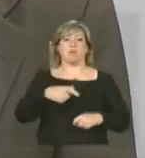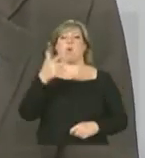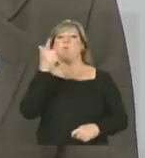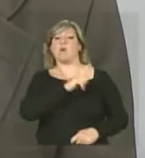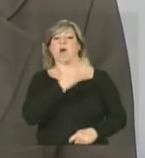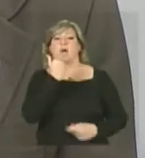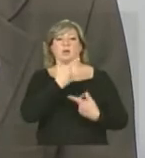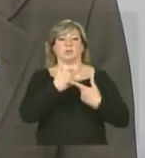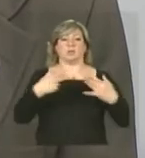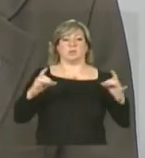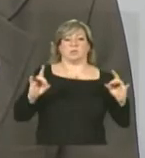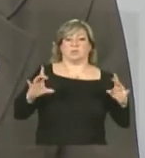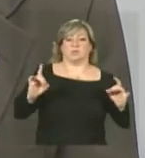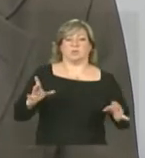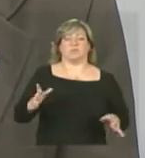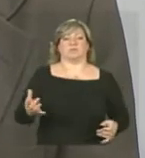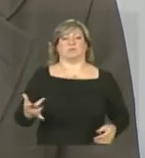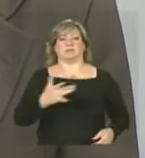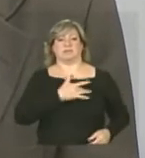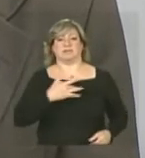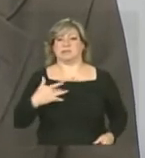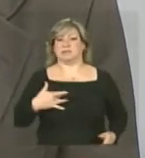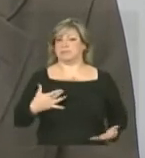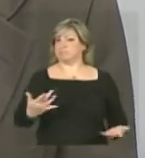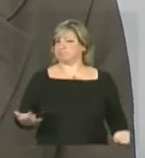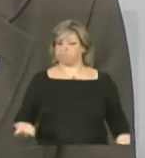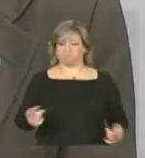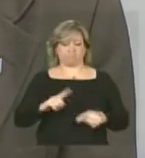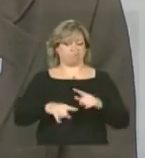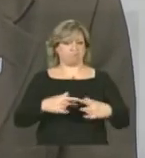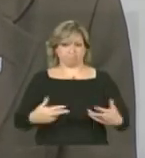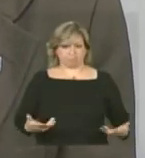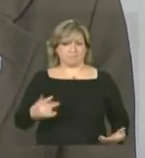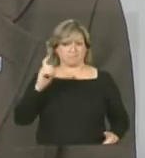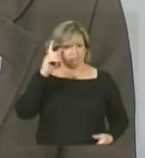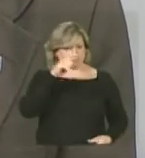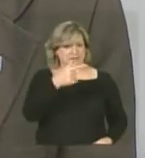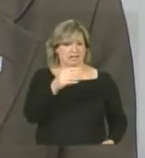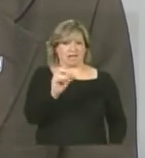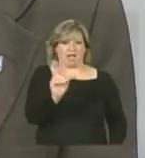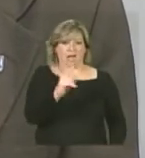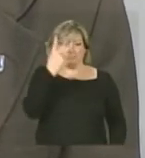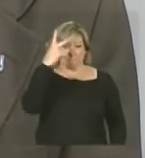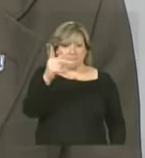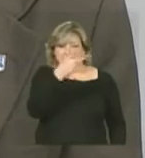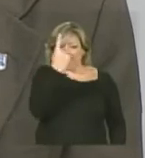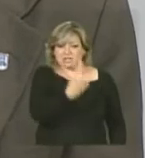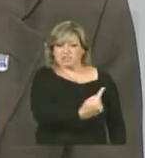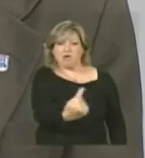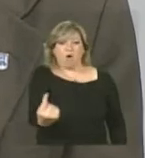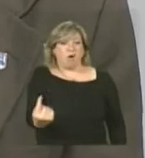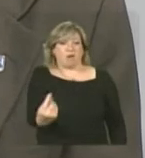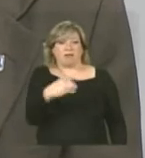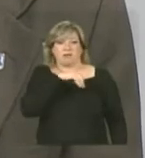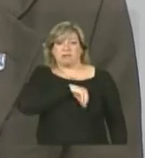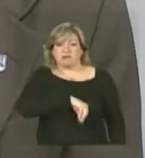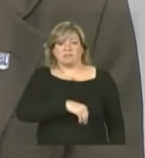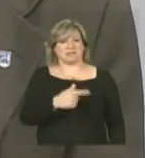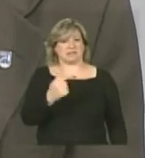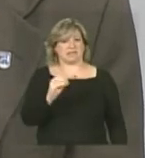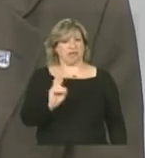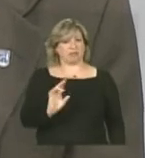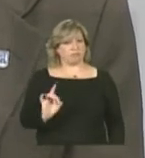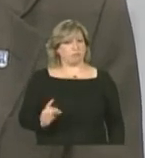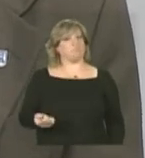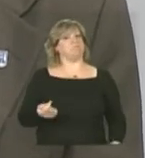acesso à alimentação, a bens, enfim, né, uma condição que tem uma íntima relação